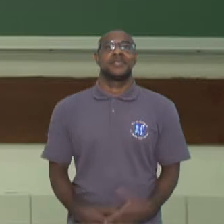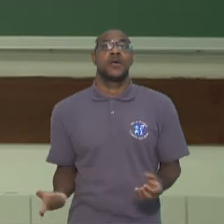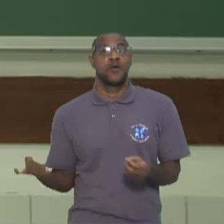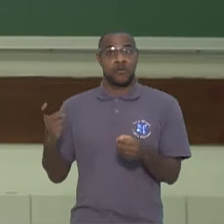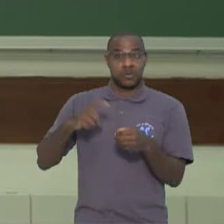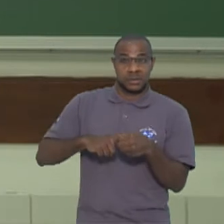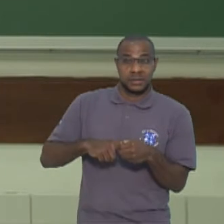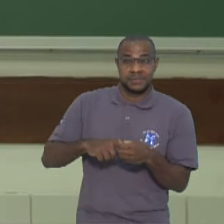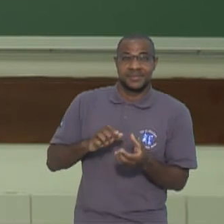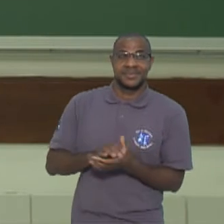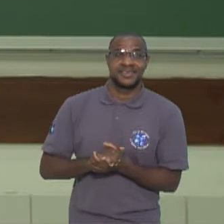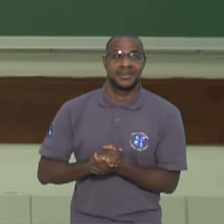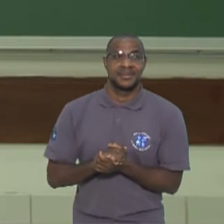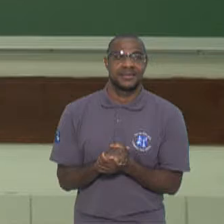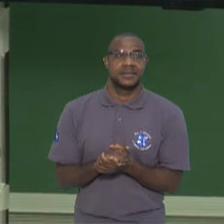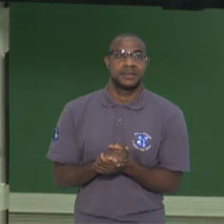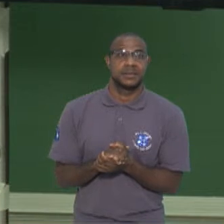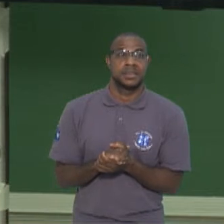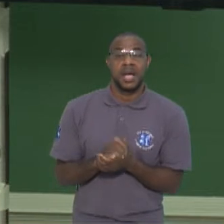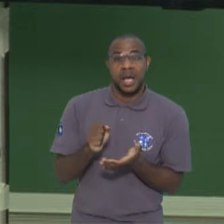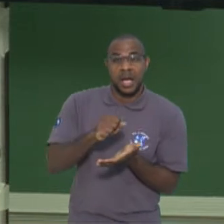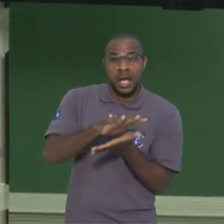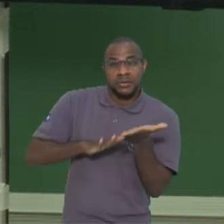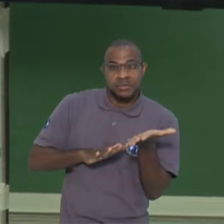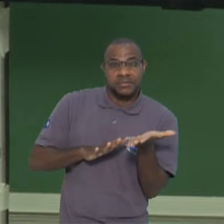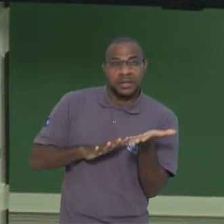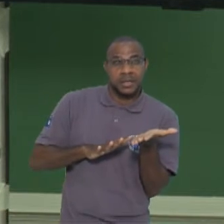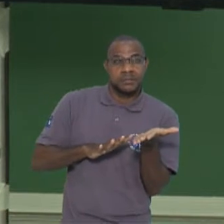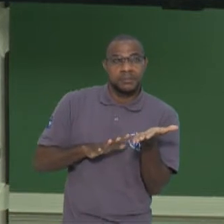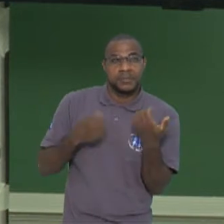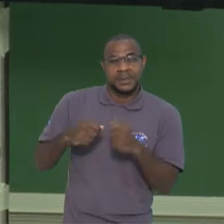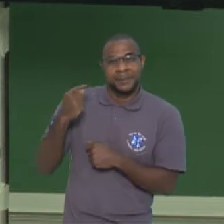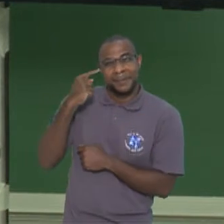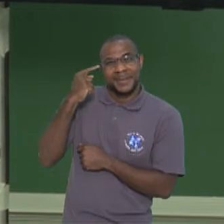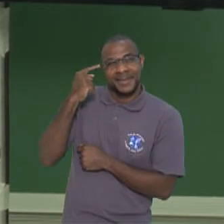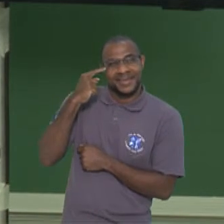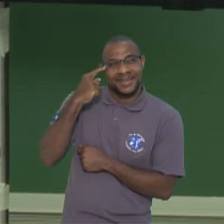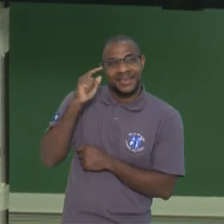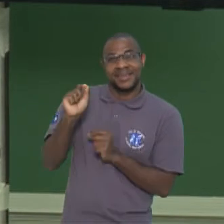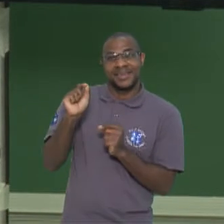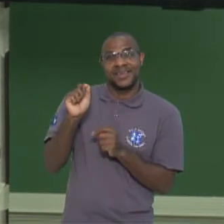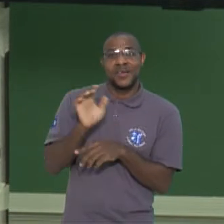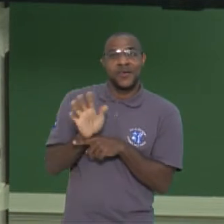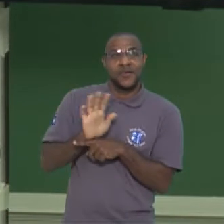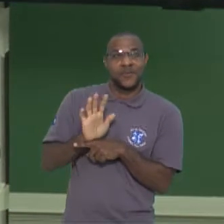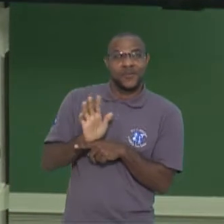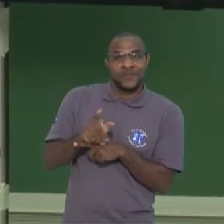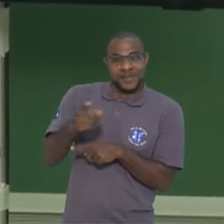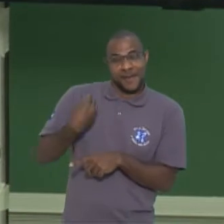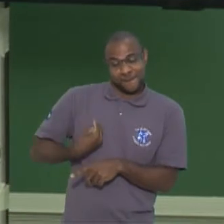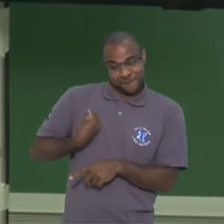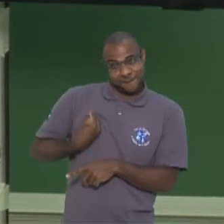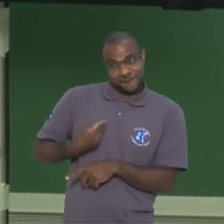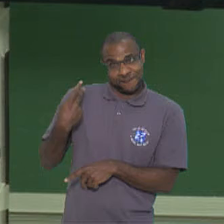Tornamos, então. Então, na atividade, vocês tinham que pensar sobre um filme da vida de vocês de uma hora e